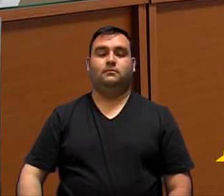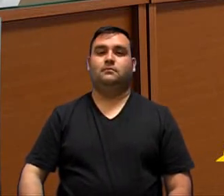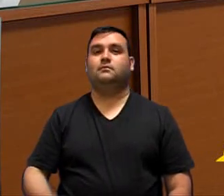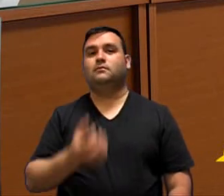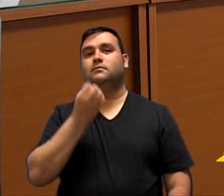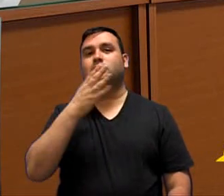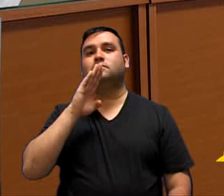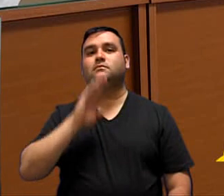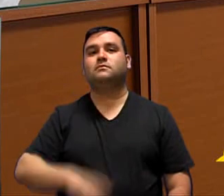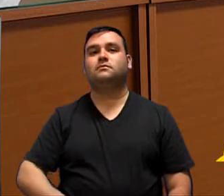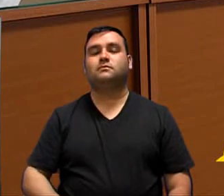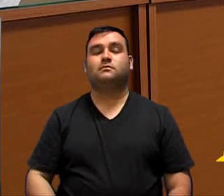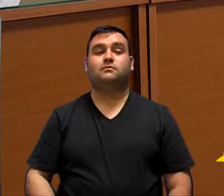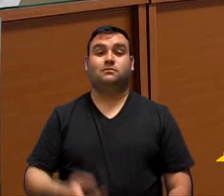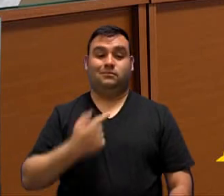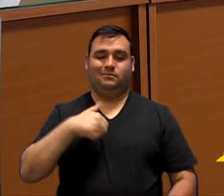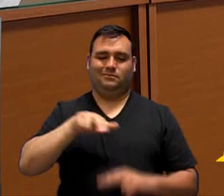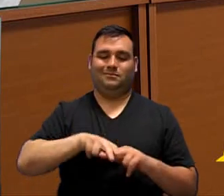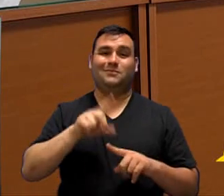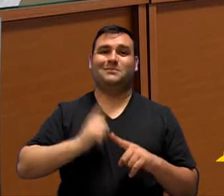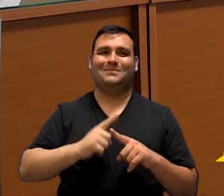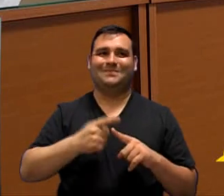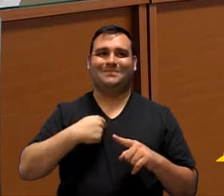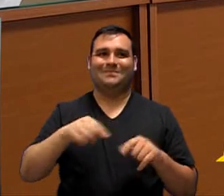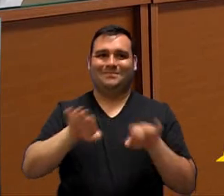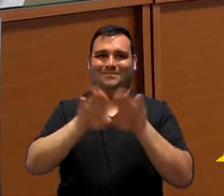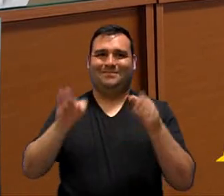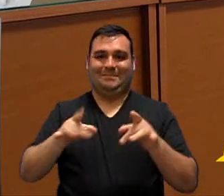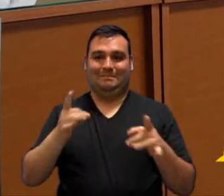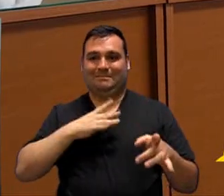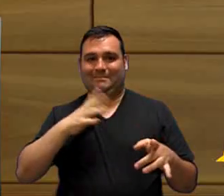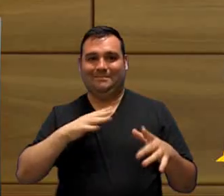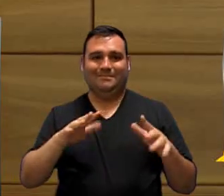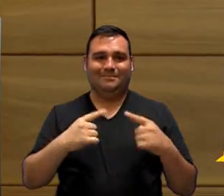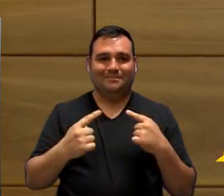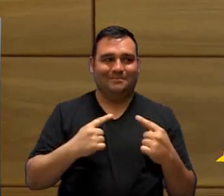Boa tarde. Vou falar daqui, que eu estou com medo de falar com vocês, viu?